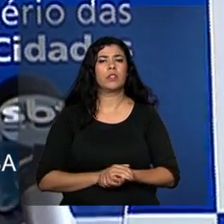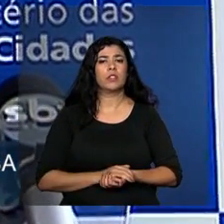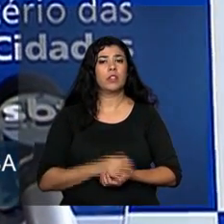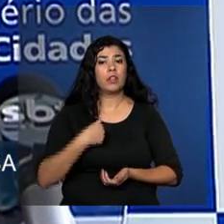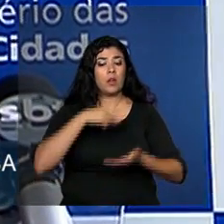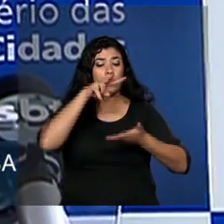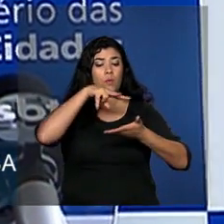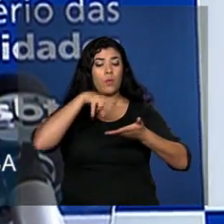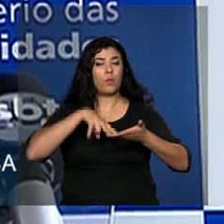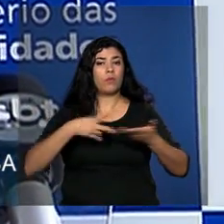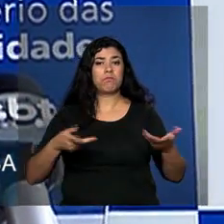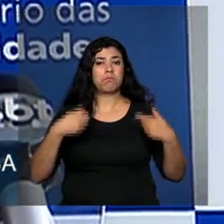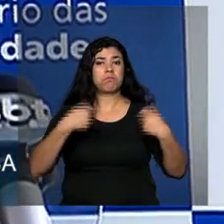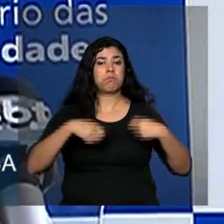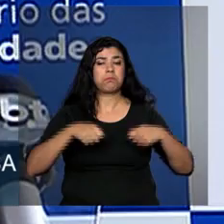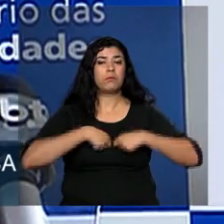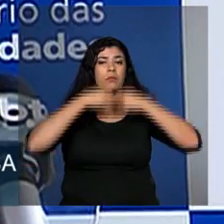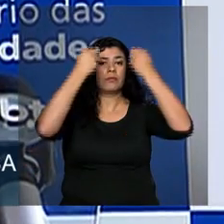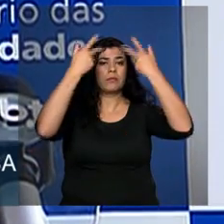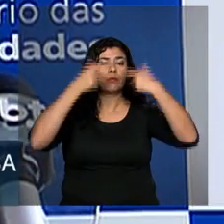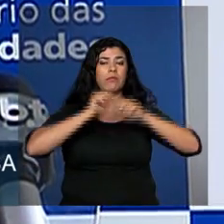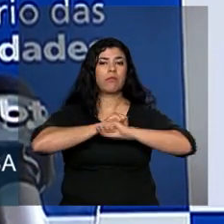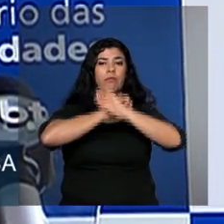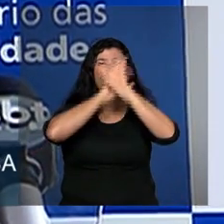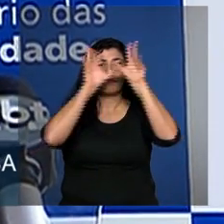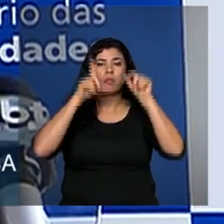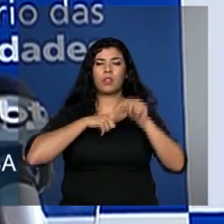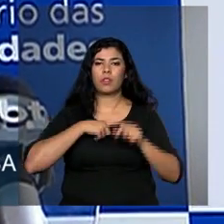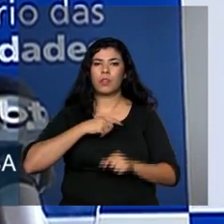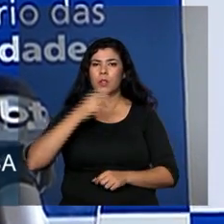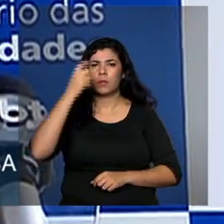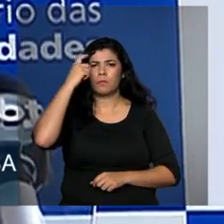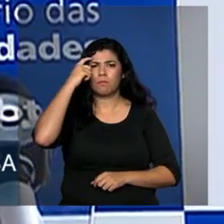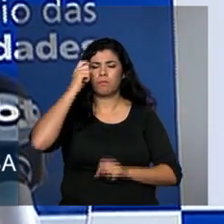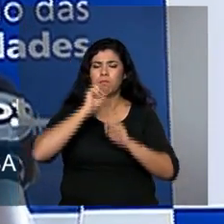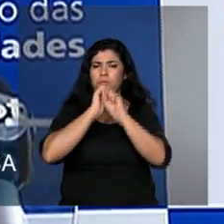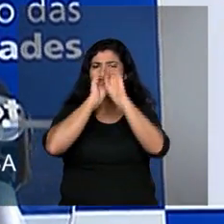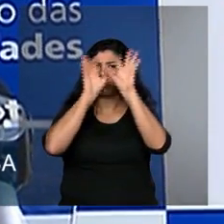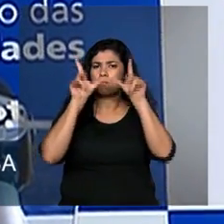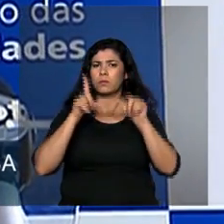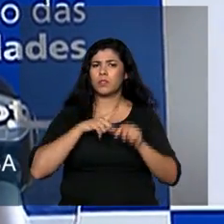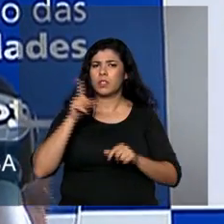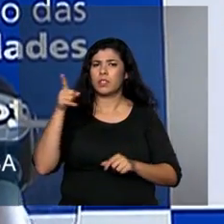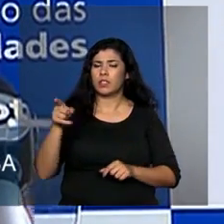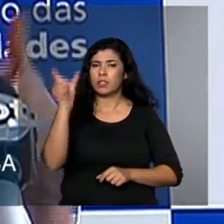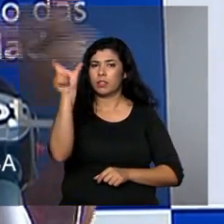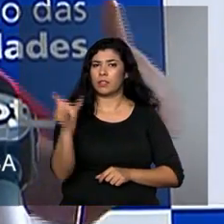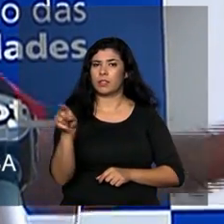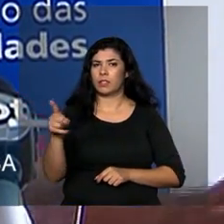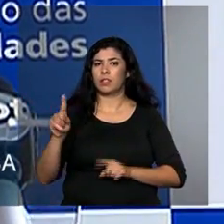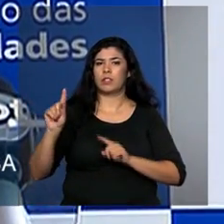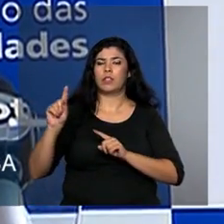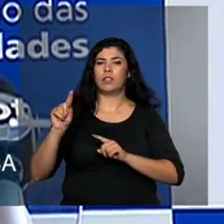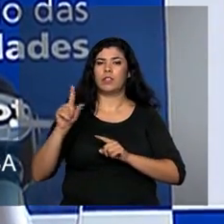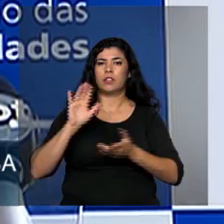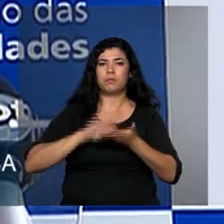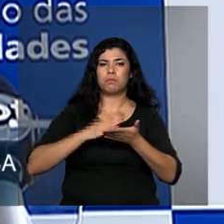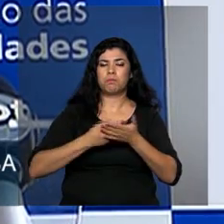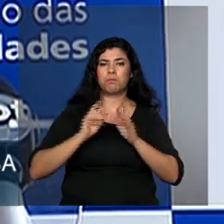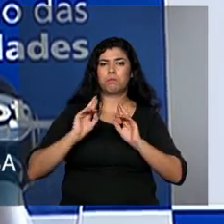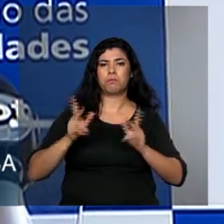eu li. Não precisa, eu também tenho discernimento, eu tenho clareza que ele foi mal